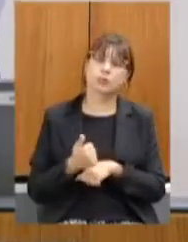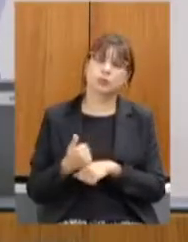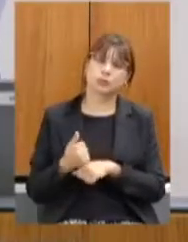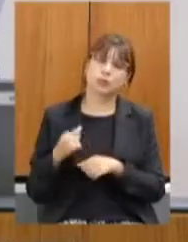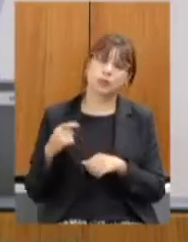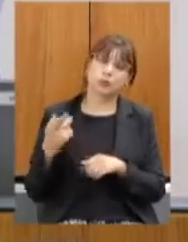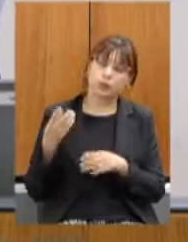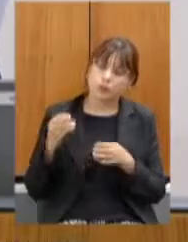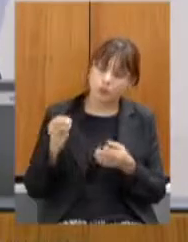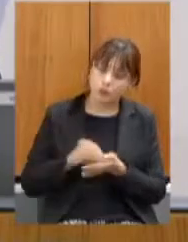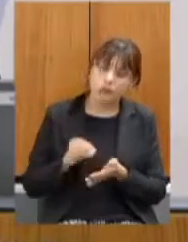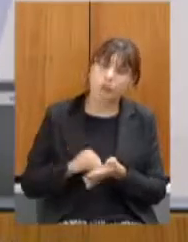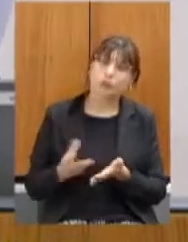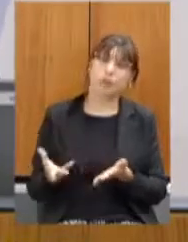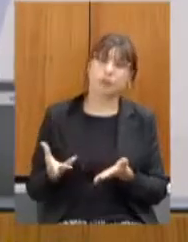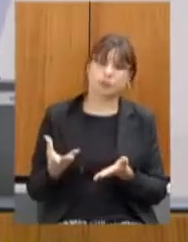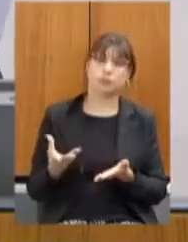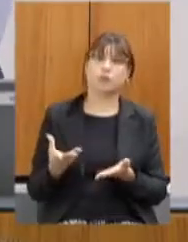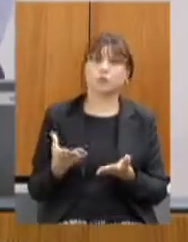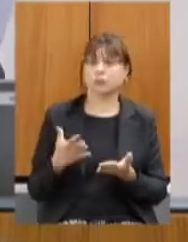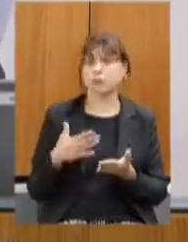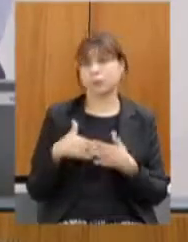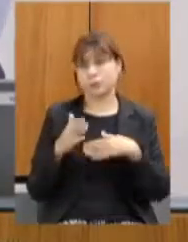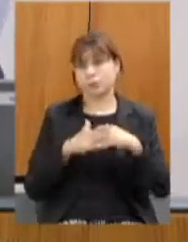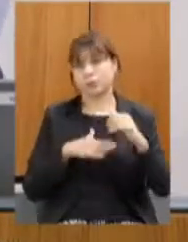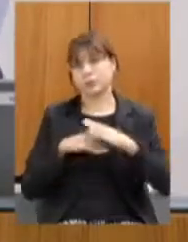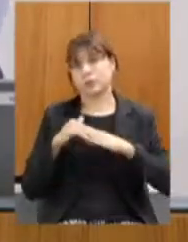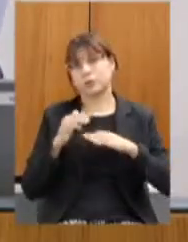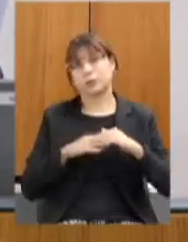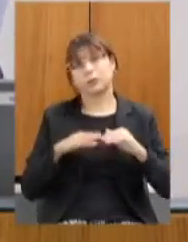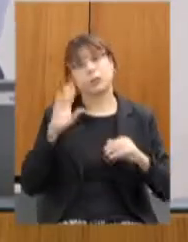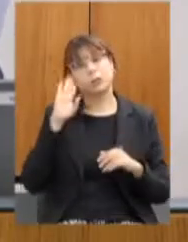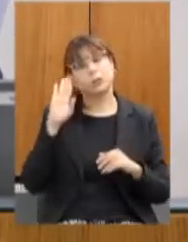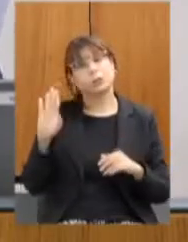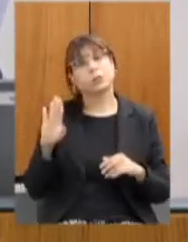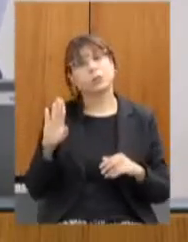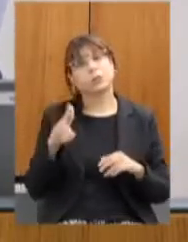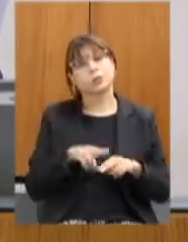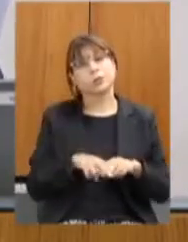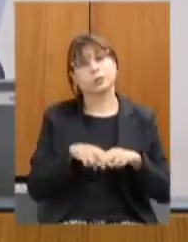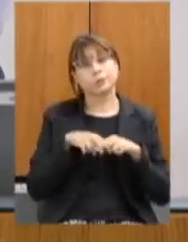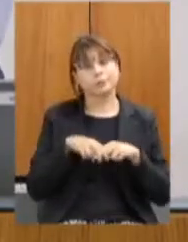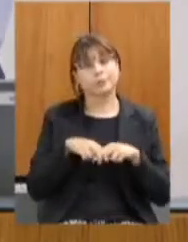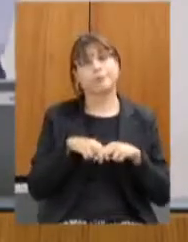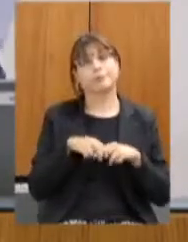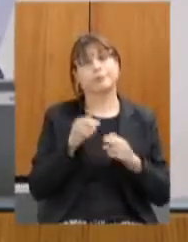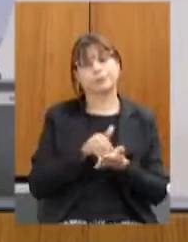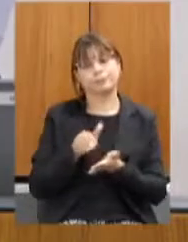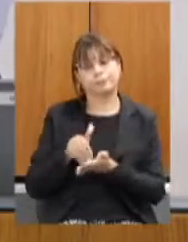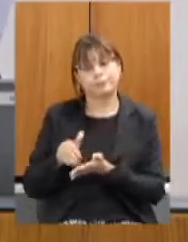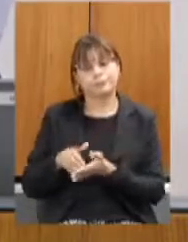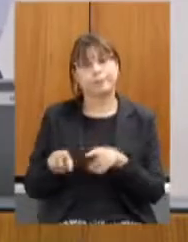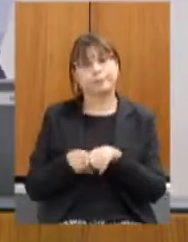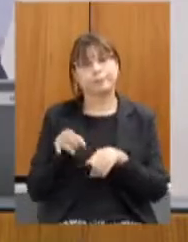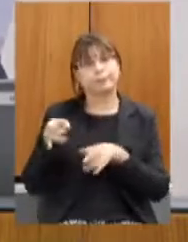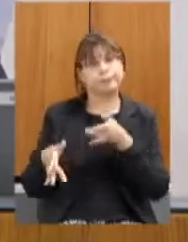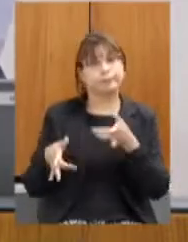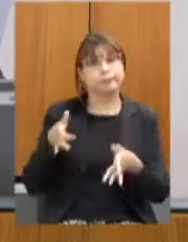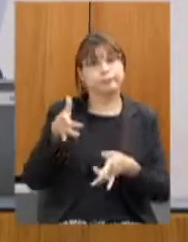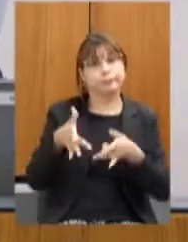todos esses anos do corpo de servidores sobretudo em razão das rescisões exonerações